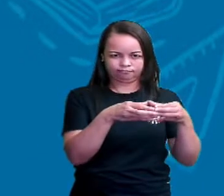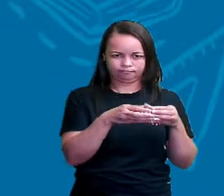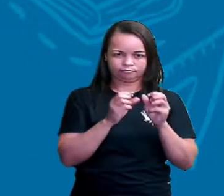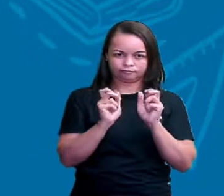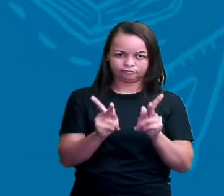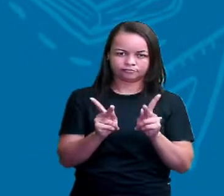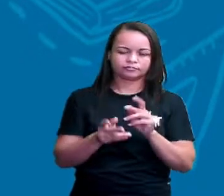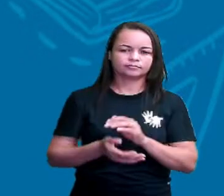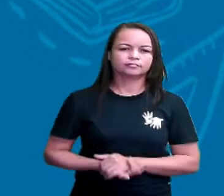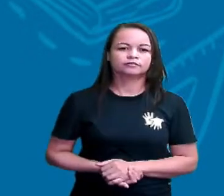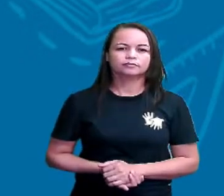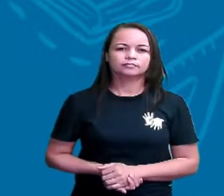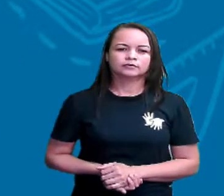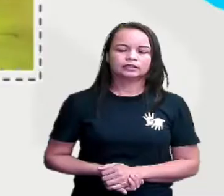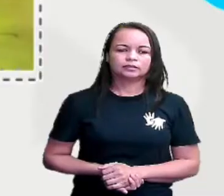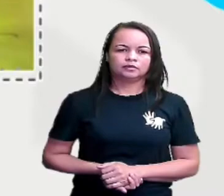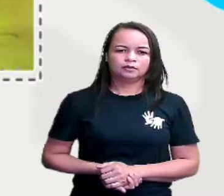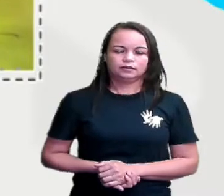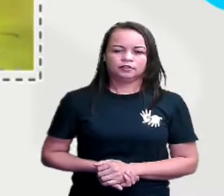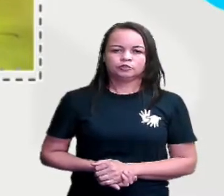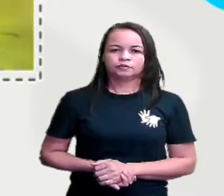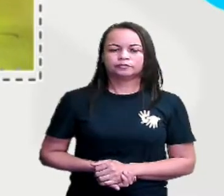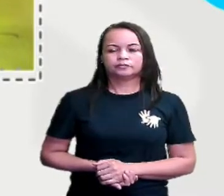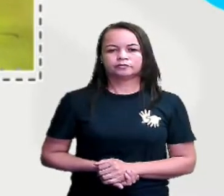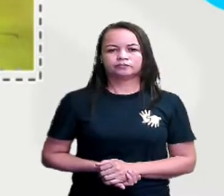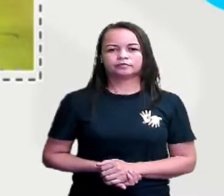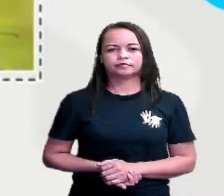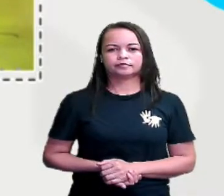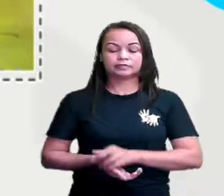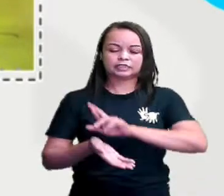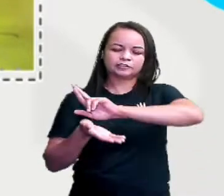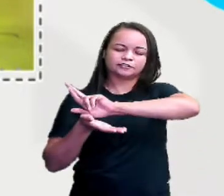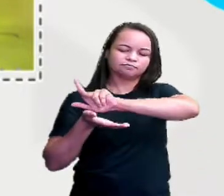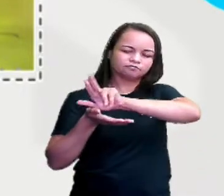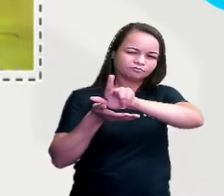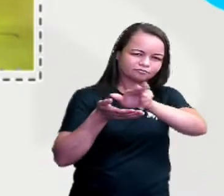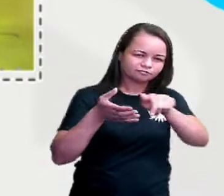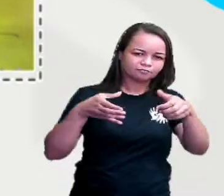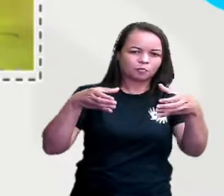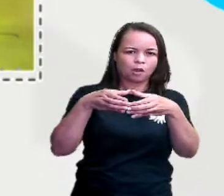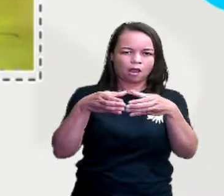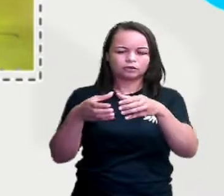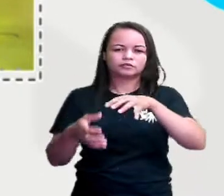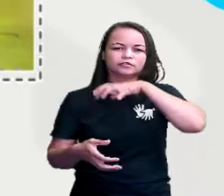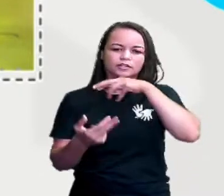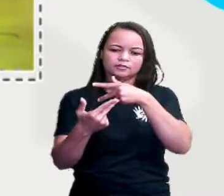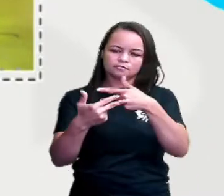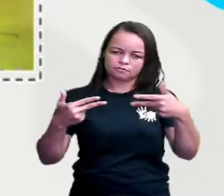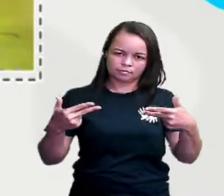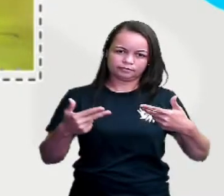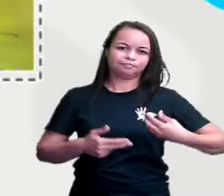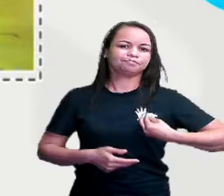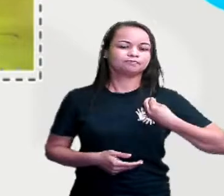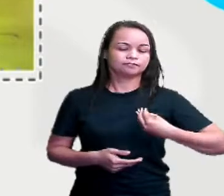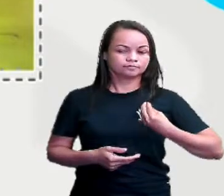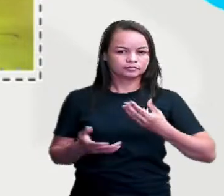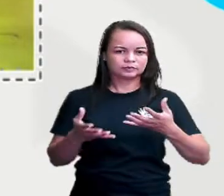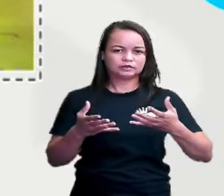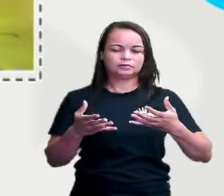ok? Devido à grande diversidade de animais que existem, seguir critérios